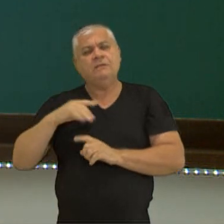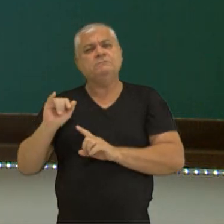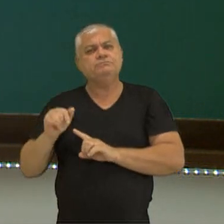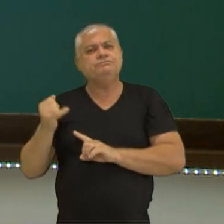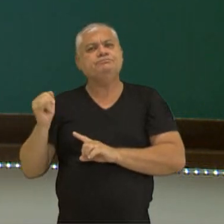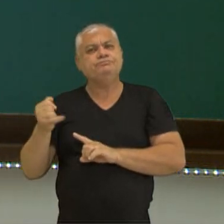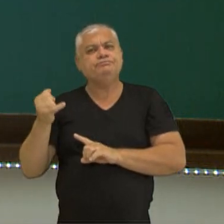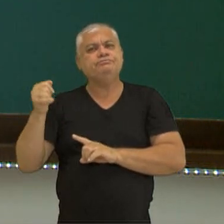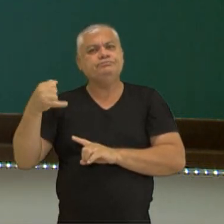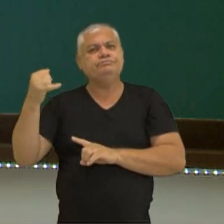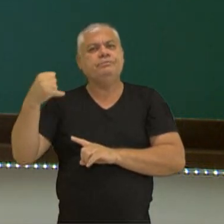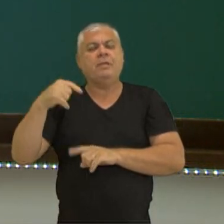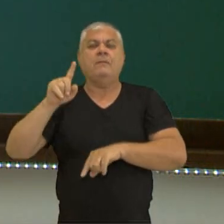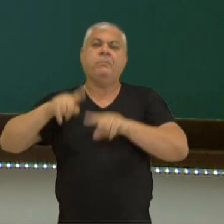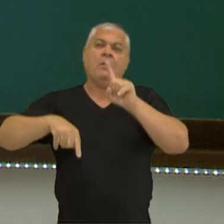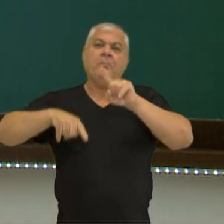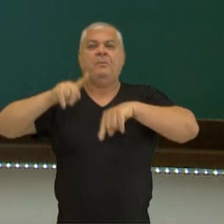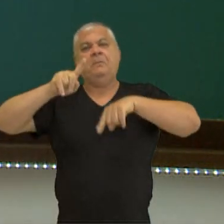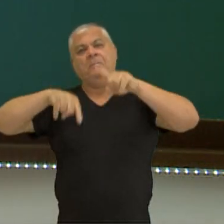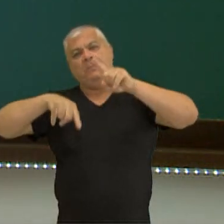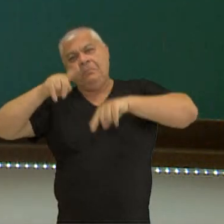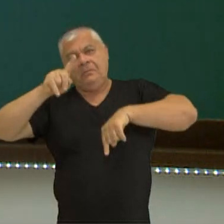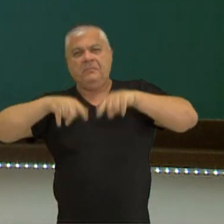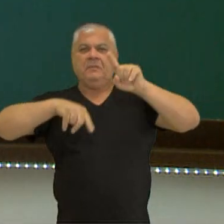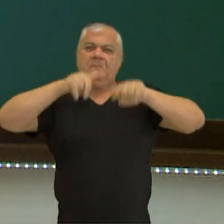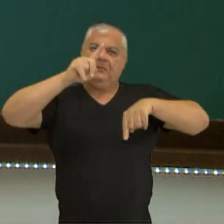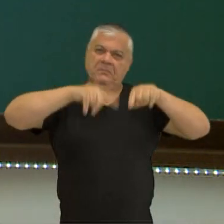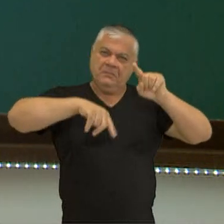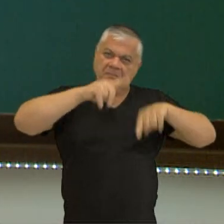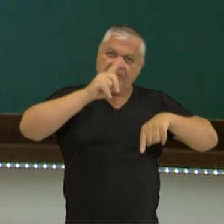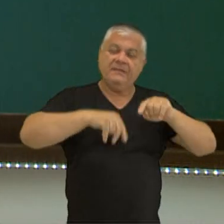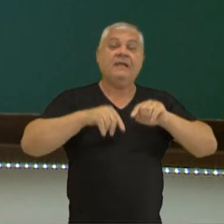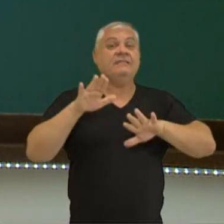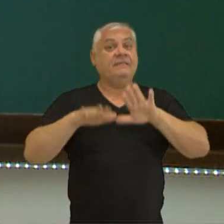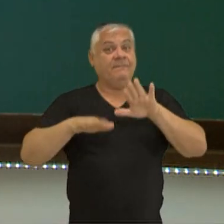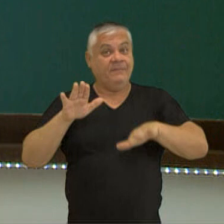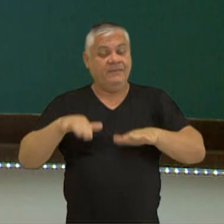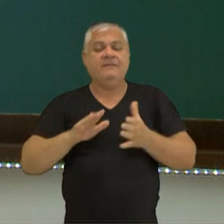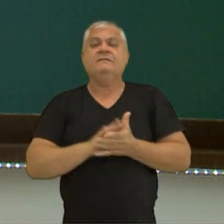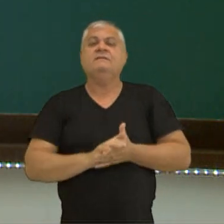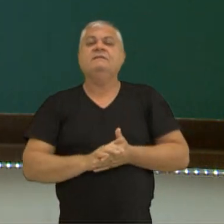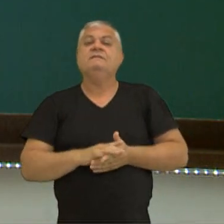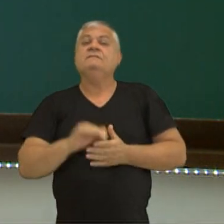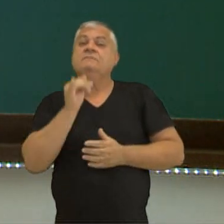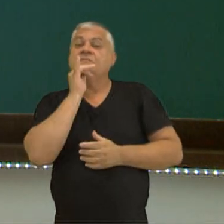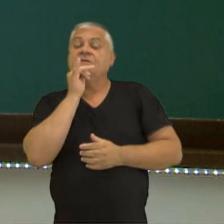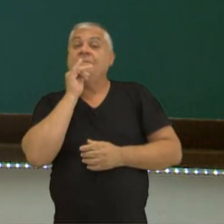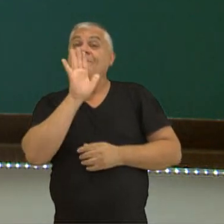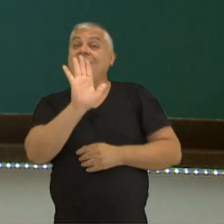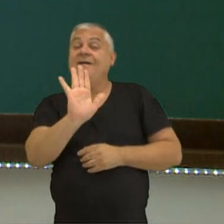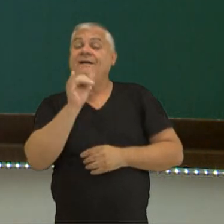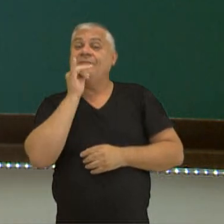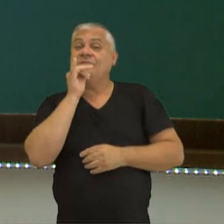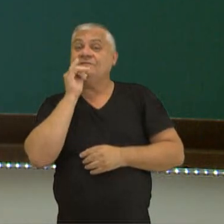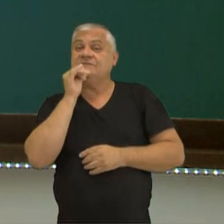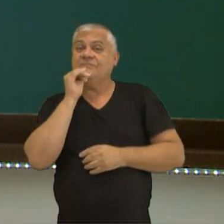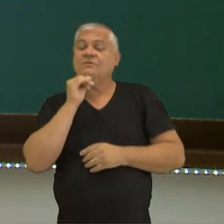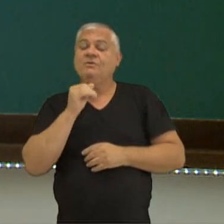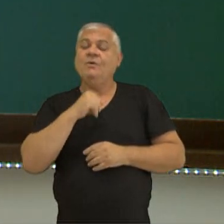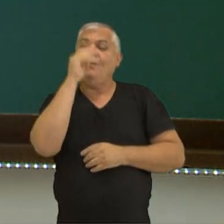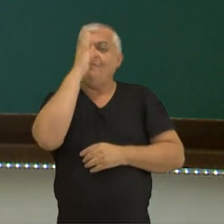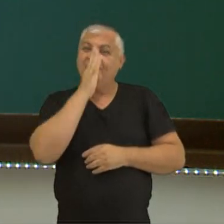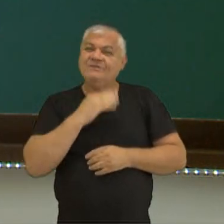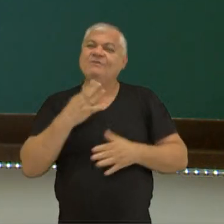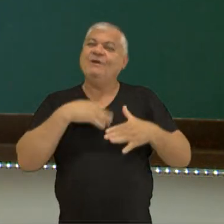né, que varia mês a mês, vai depender, a gente já vai conversar sobre isso, vai depender, mas é a maneira que o